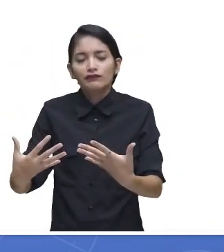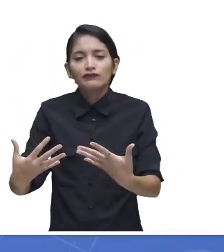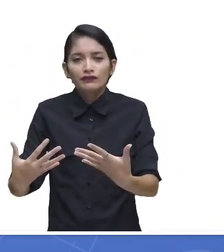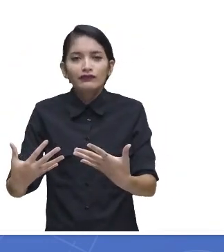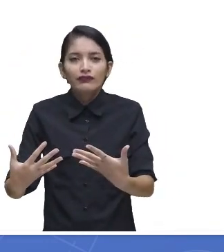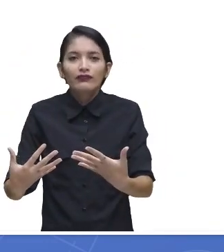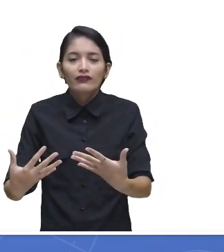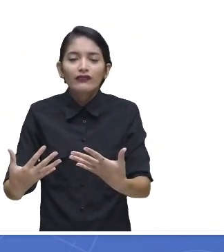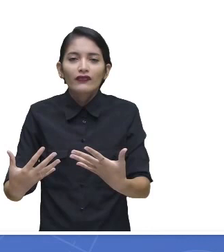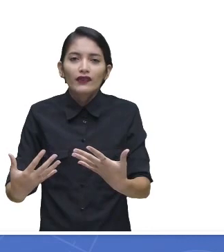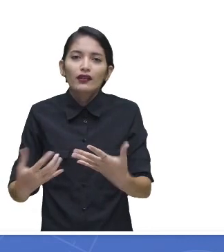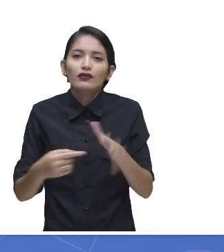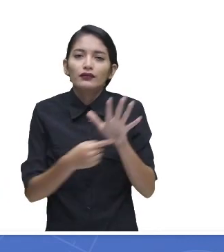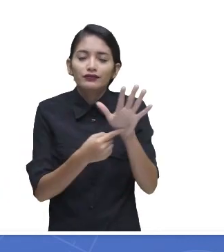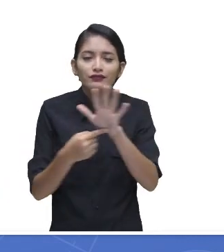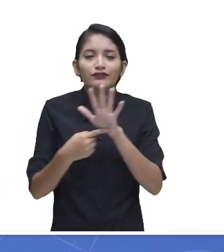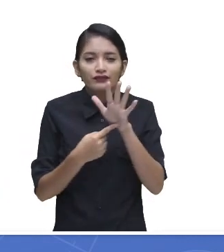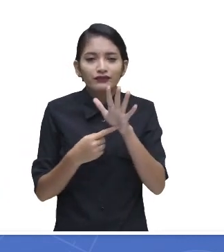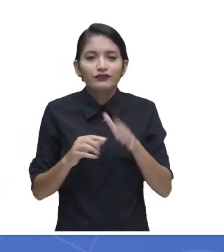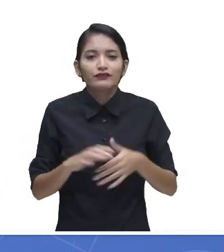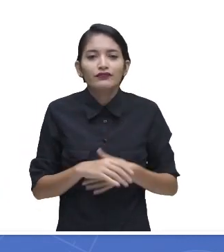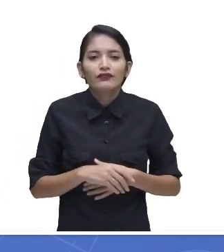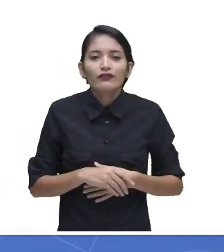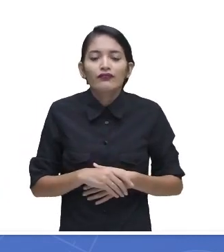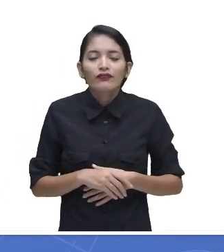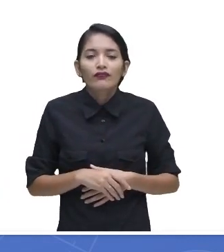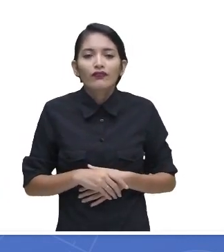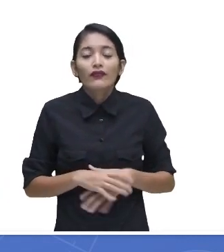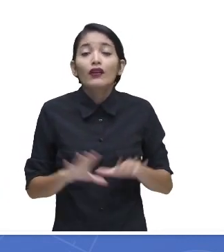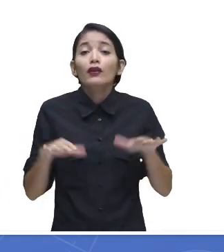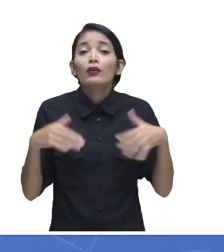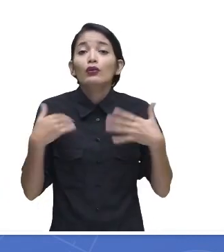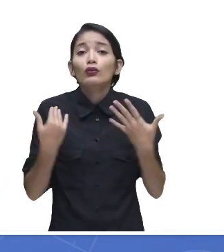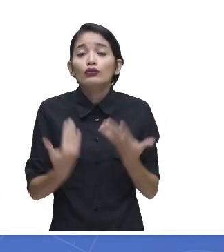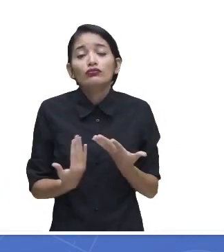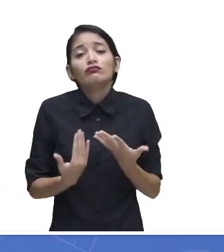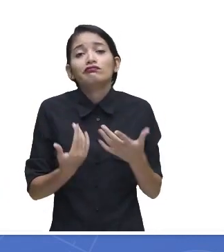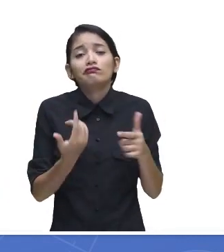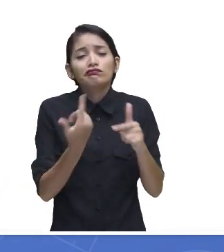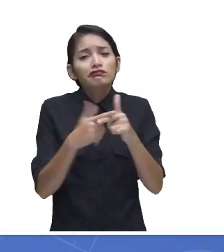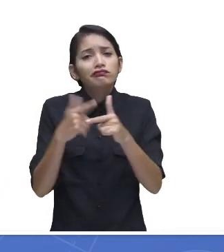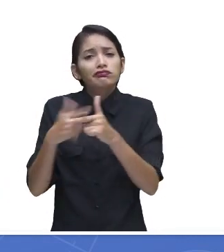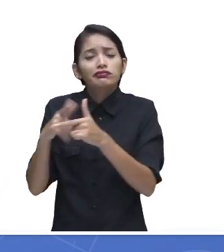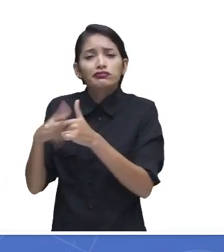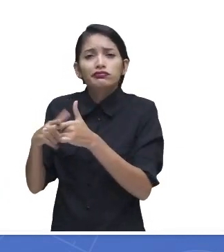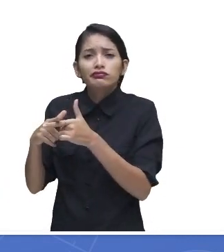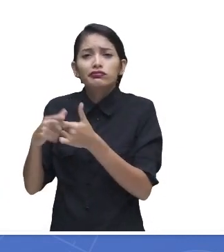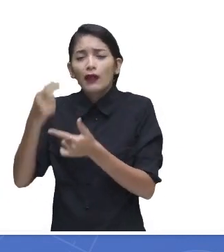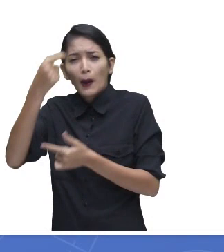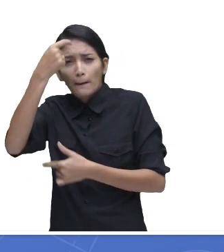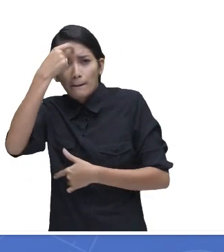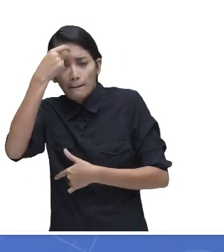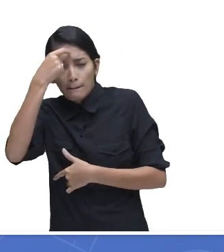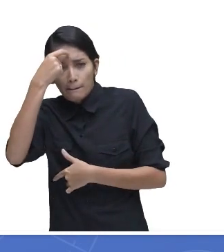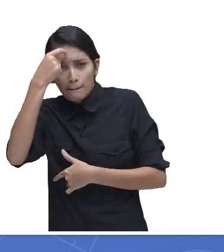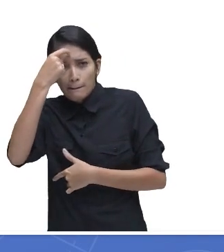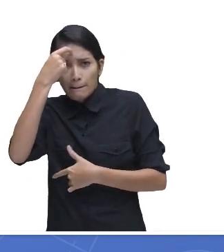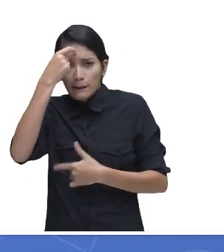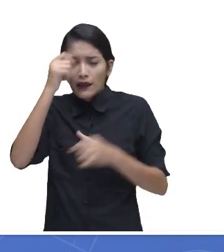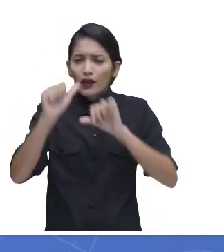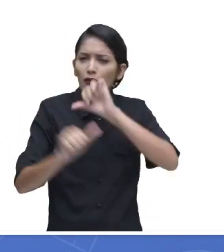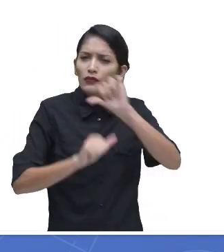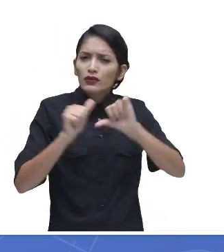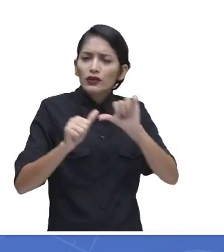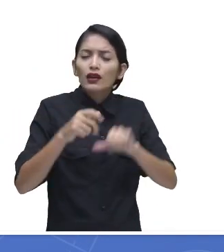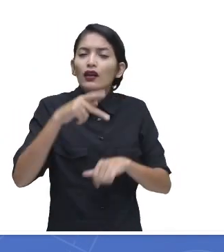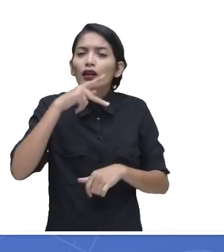vai aparecer na questão. Qual o problema da mudança de mentalidade que Platão nos